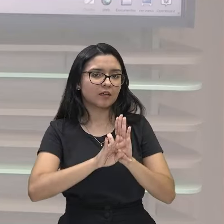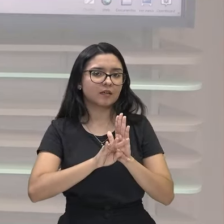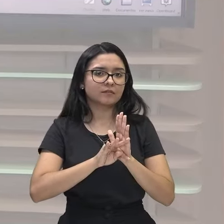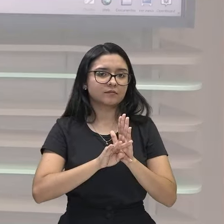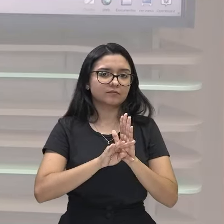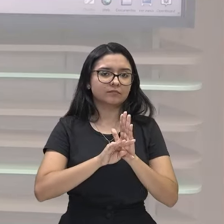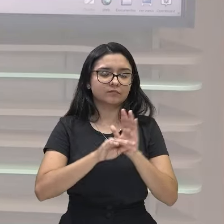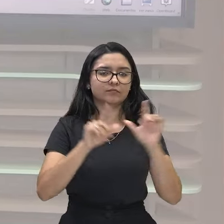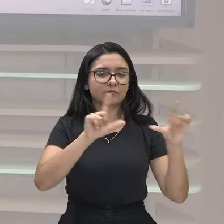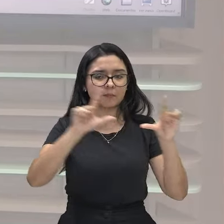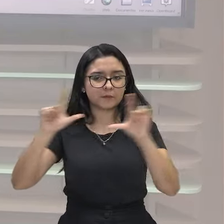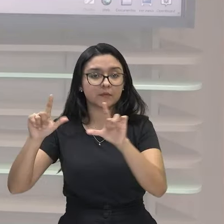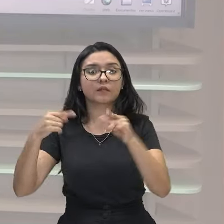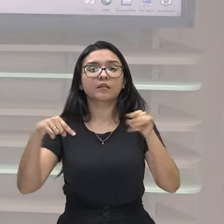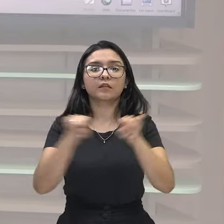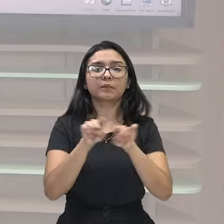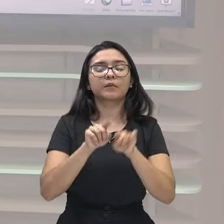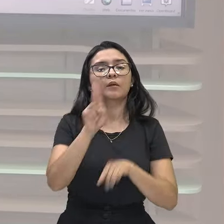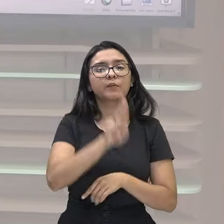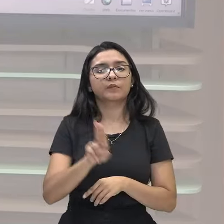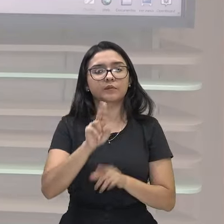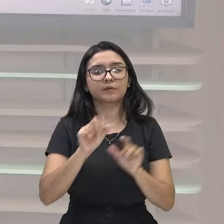charges através